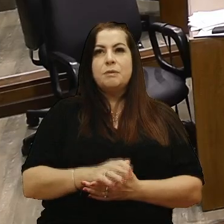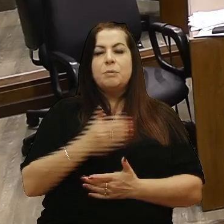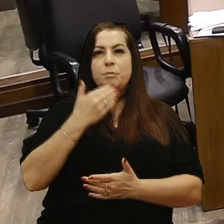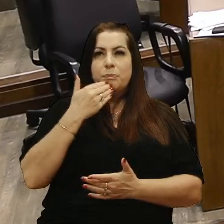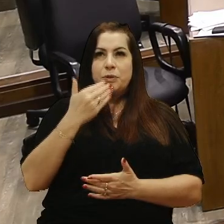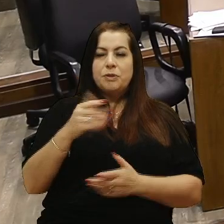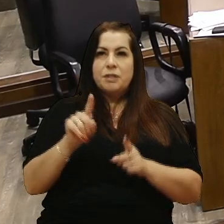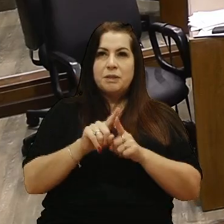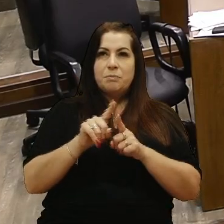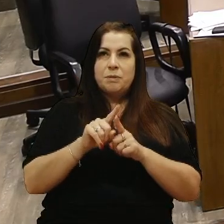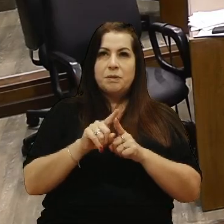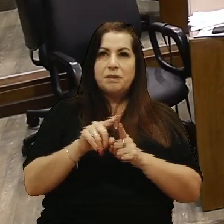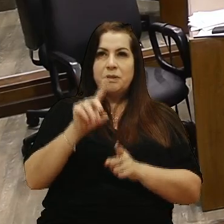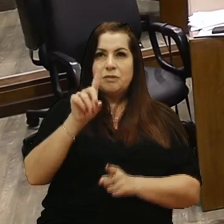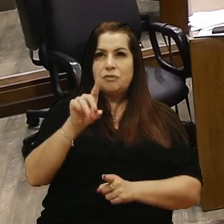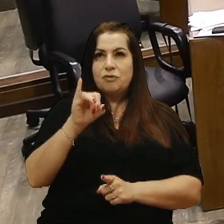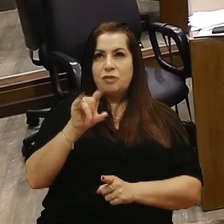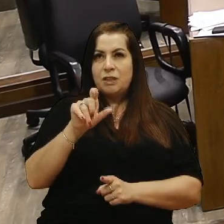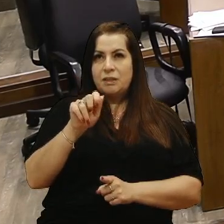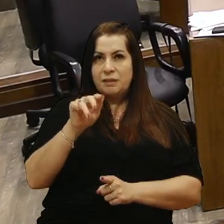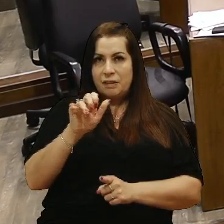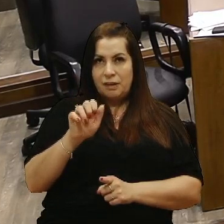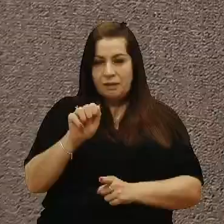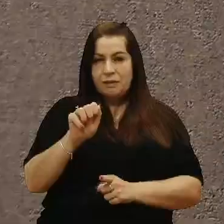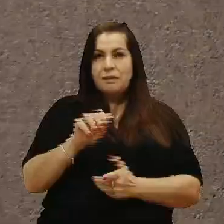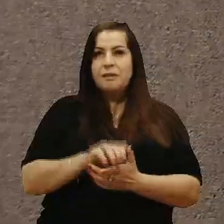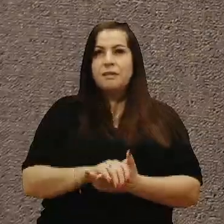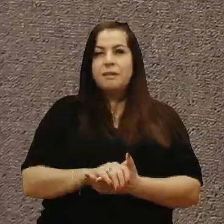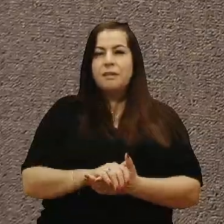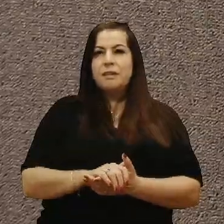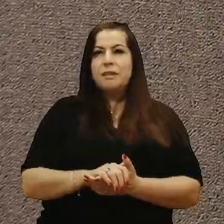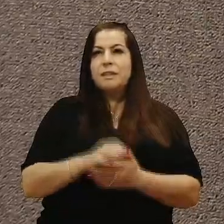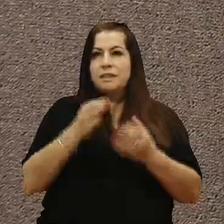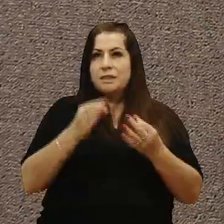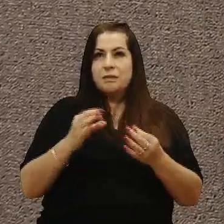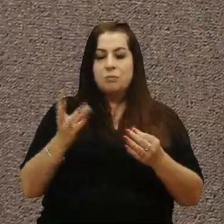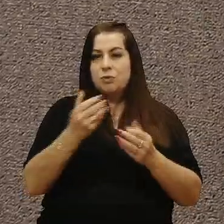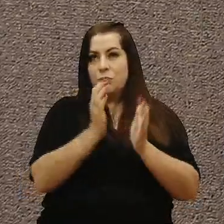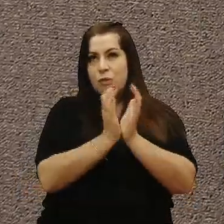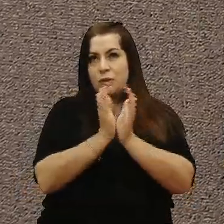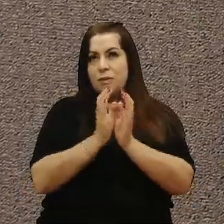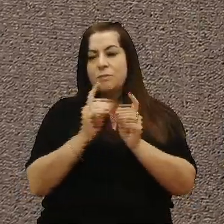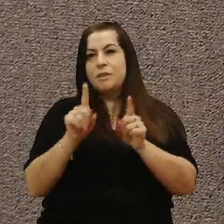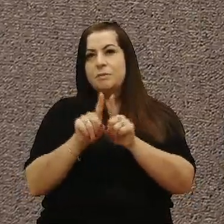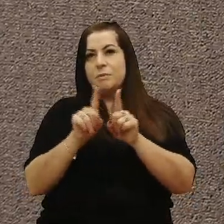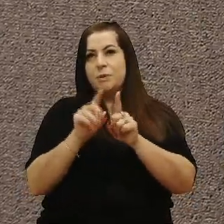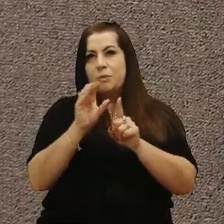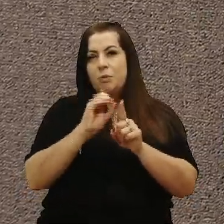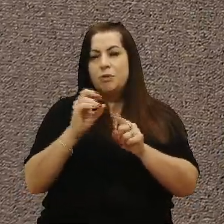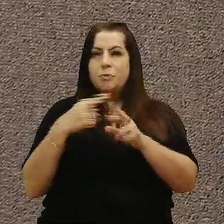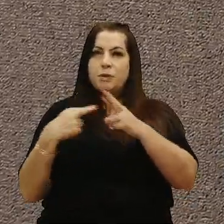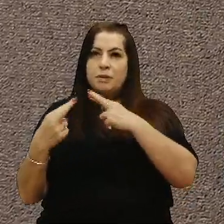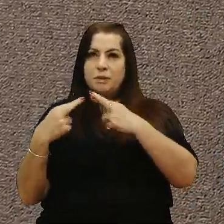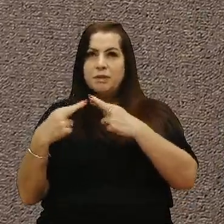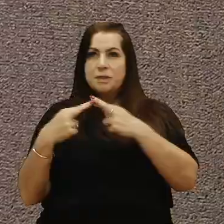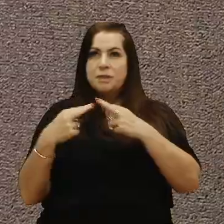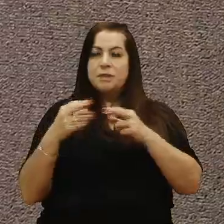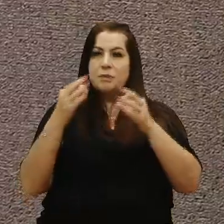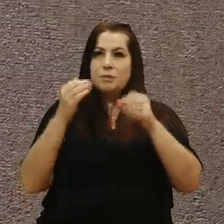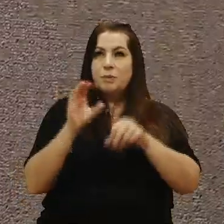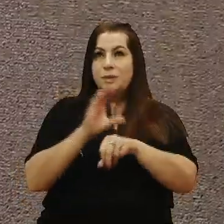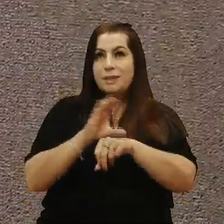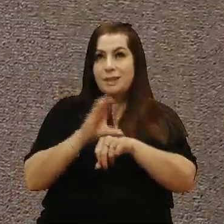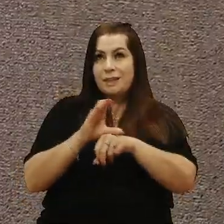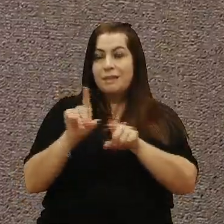solicitação, inclusive, da Diriana, né? Que todo mundo conhece aqui. Tenho certeza, vários colegas vereadores também têm uma excelente relação com o CETEC e